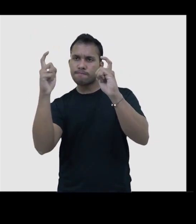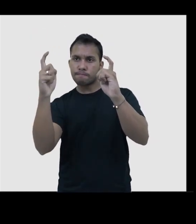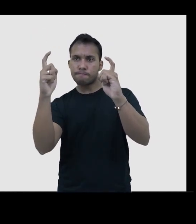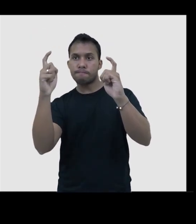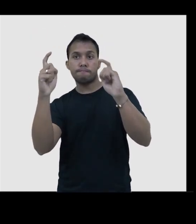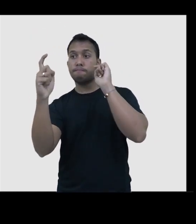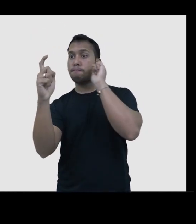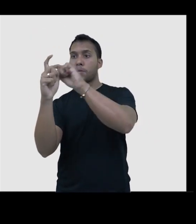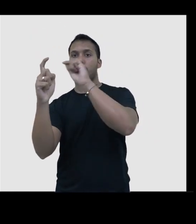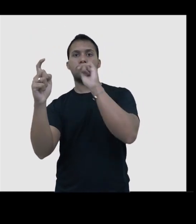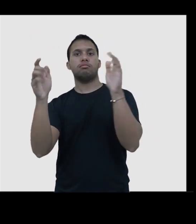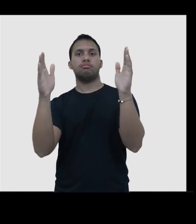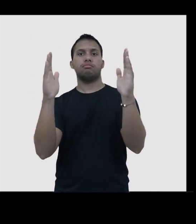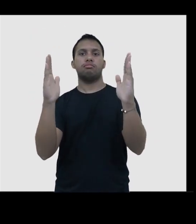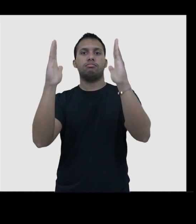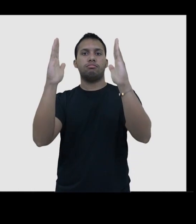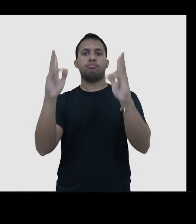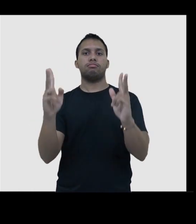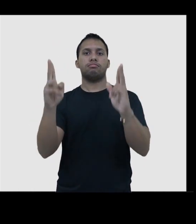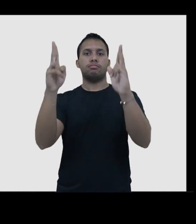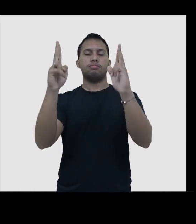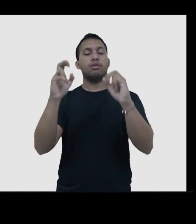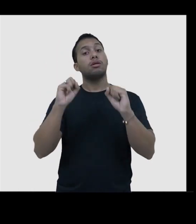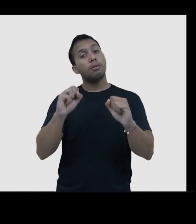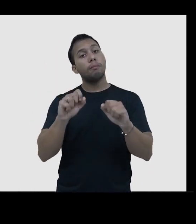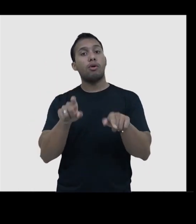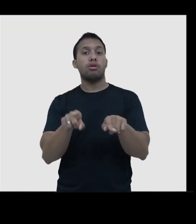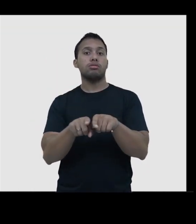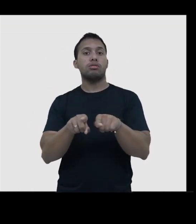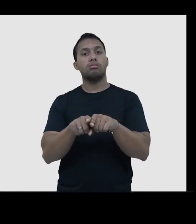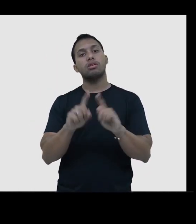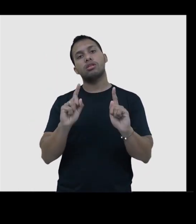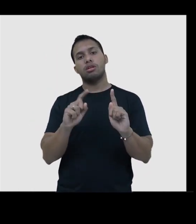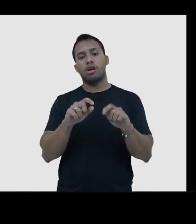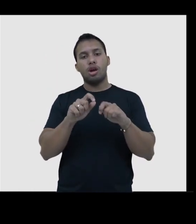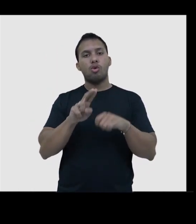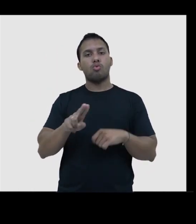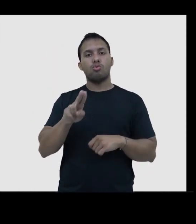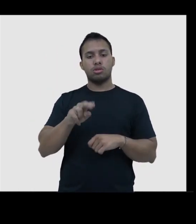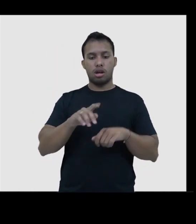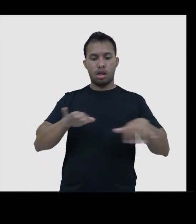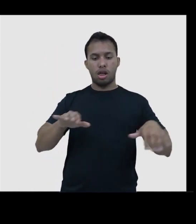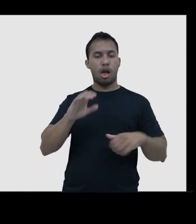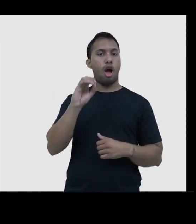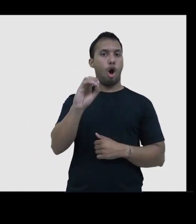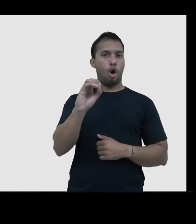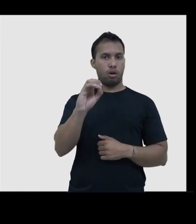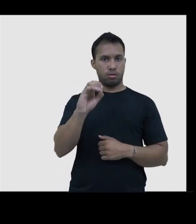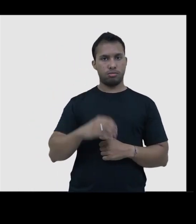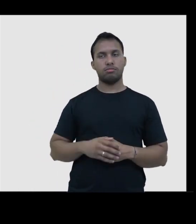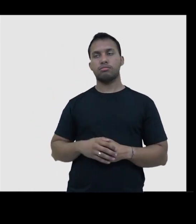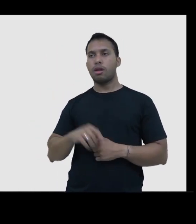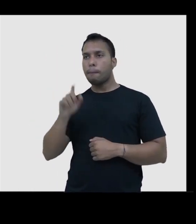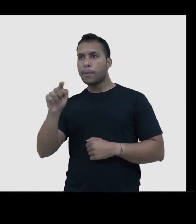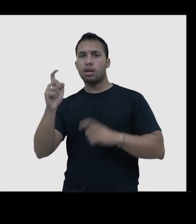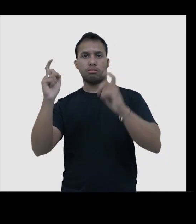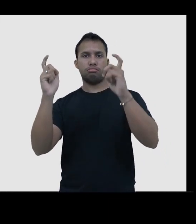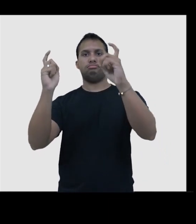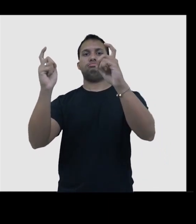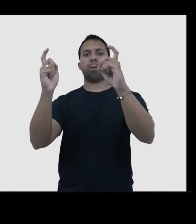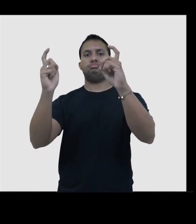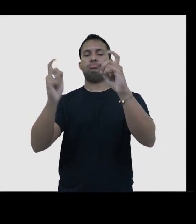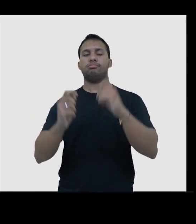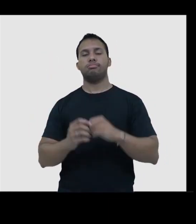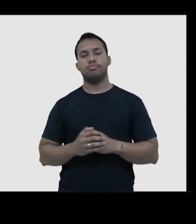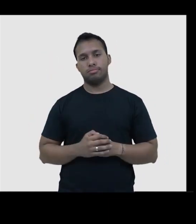preciso. Vou marcar o final. Poderia ser com a tecla O do teclado. E nesse momento a gente tem